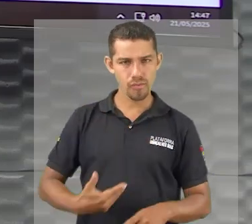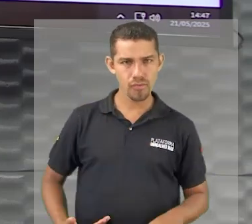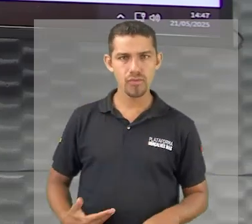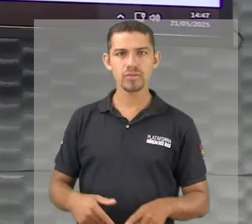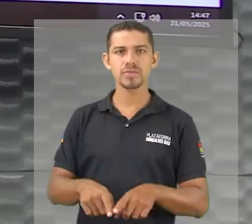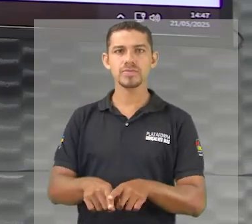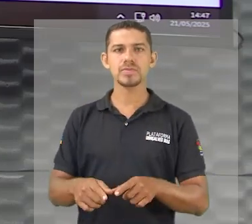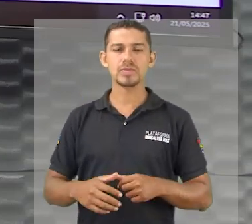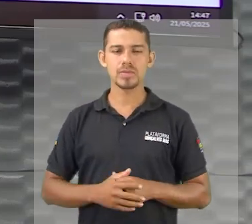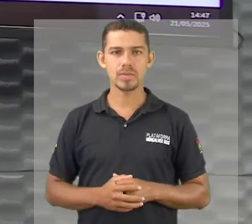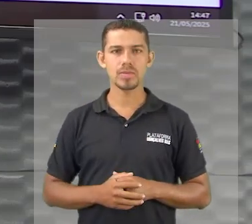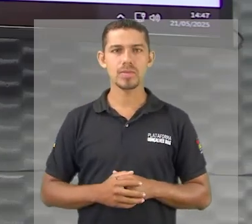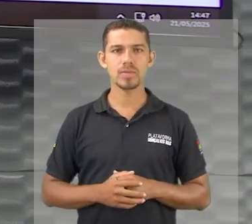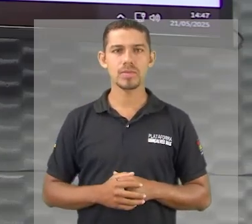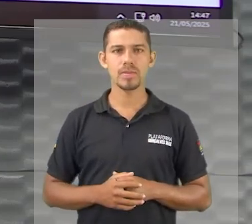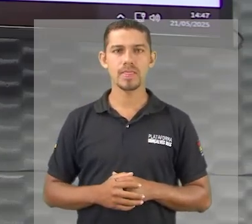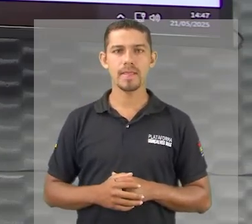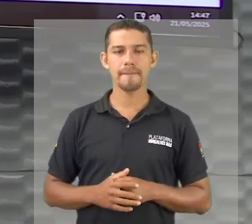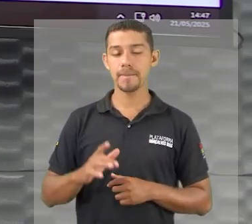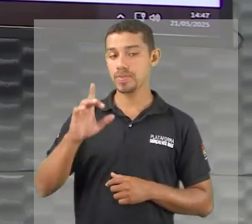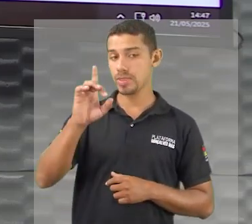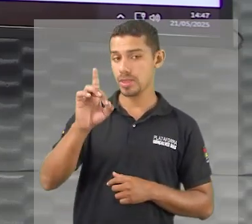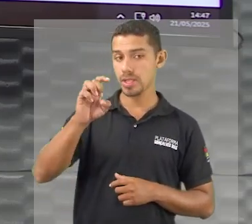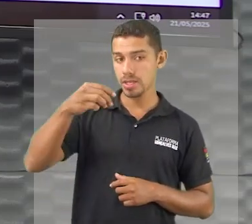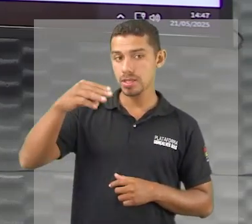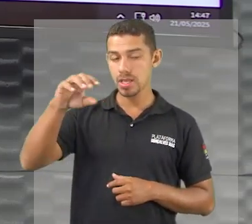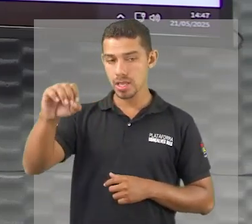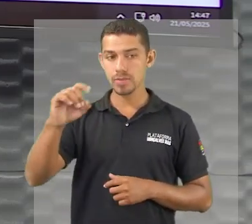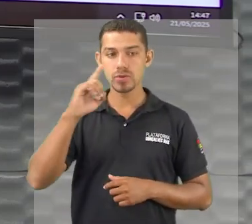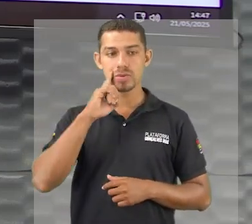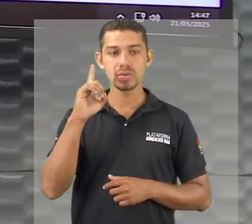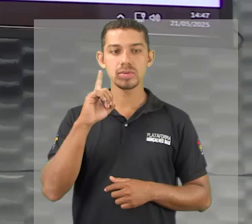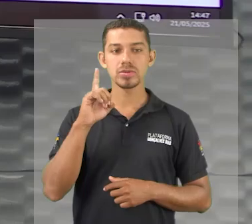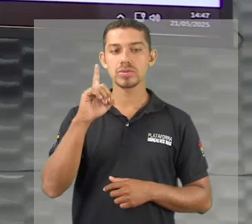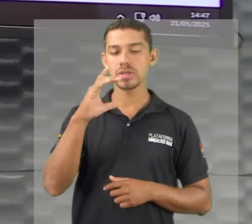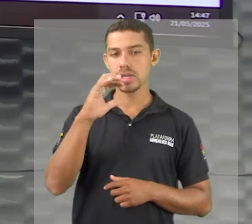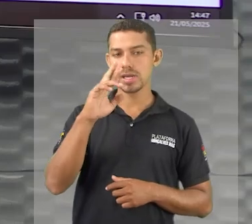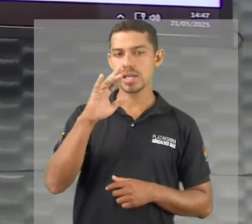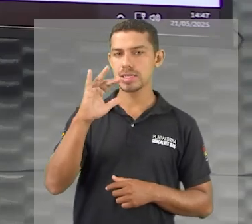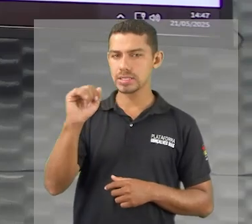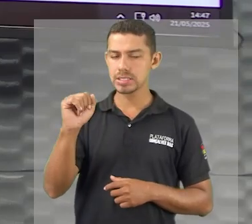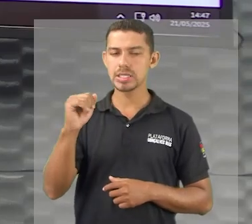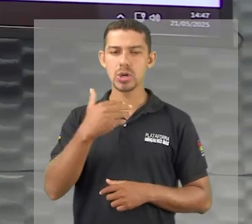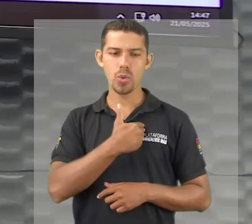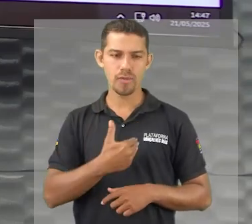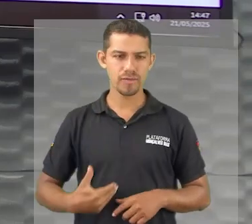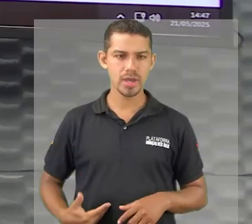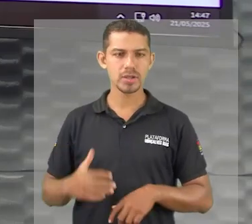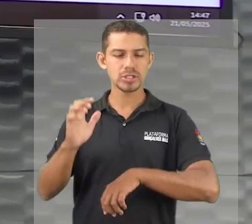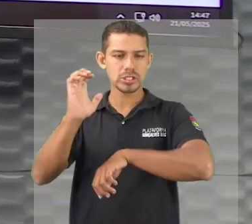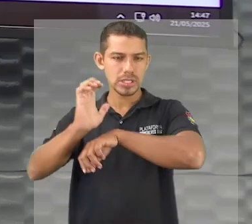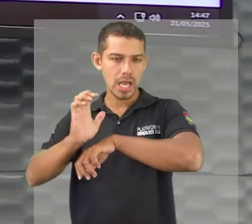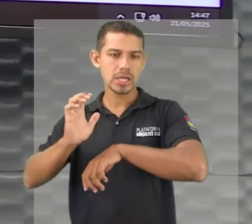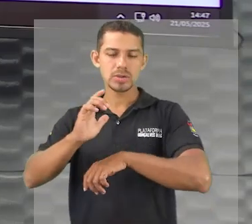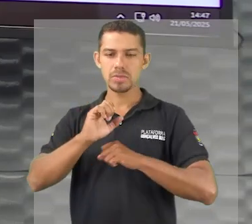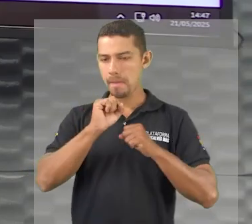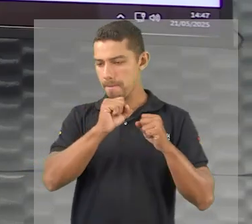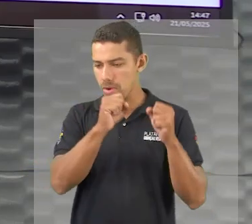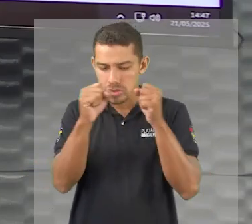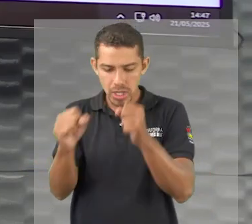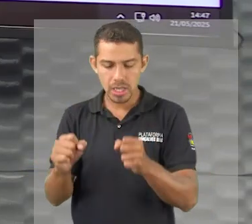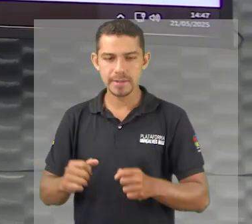poder do povo, né? Demo, povo, cracia, governo, Estado, poder.